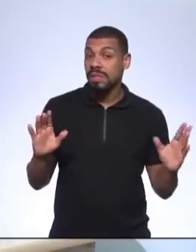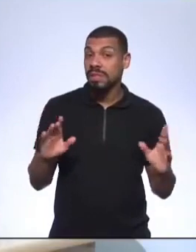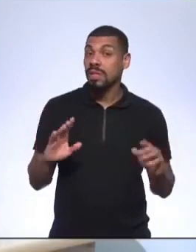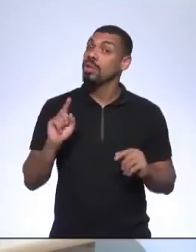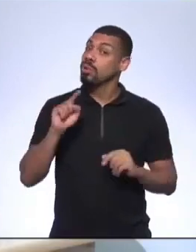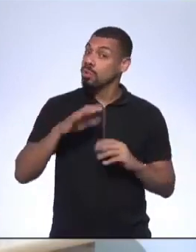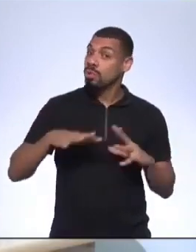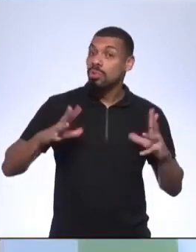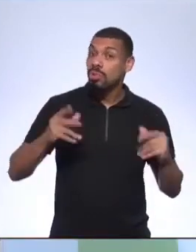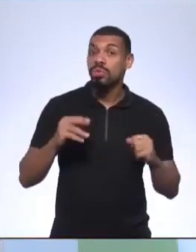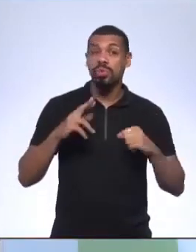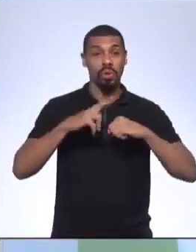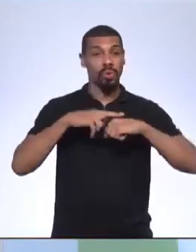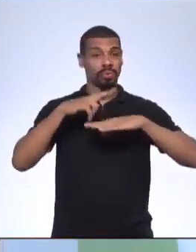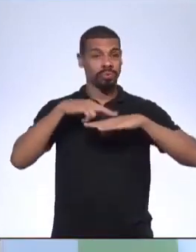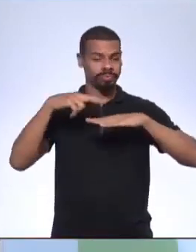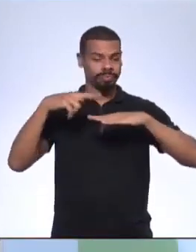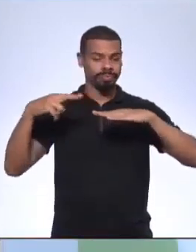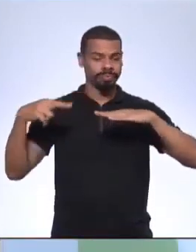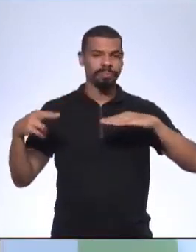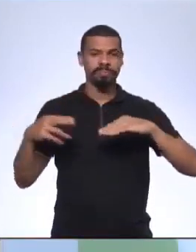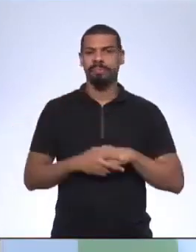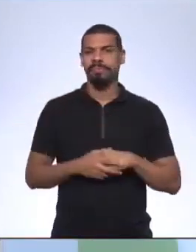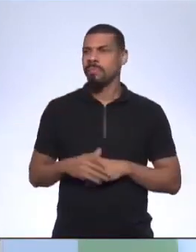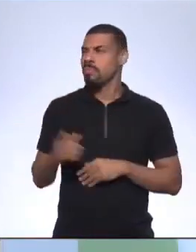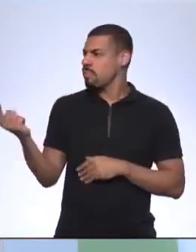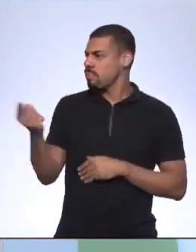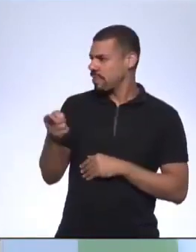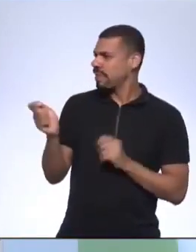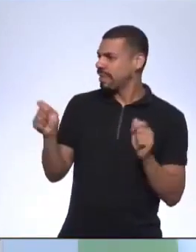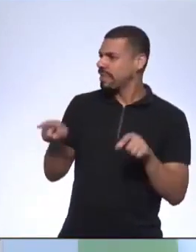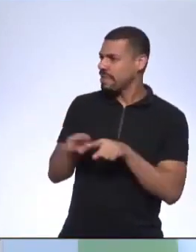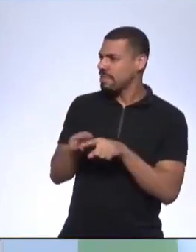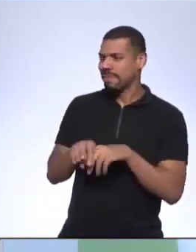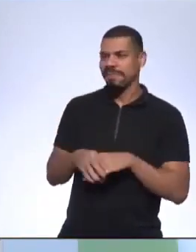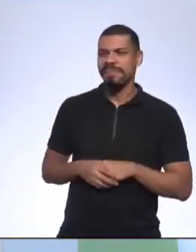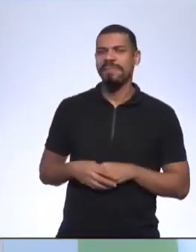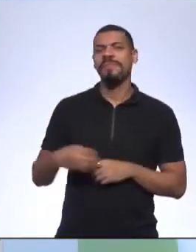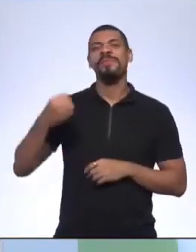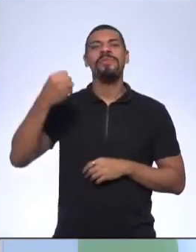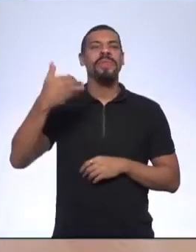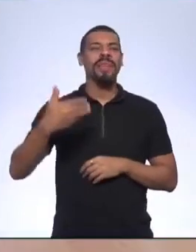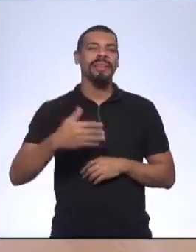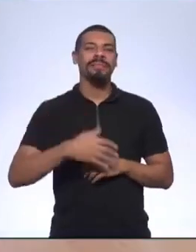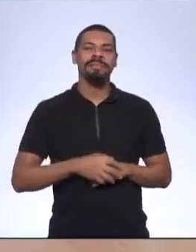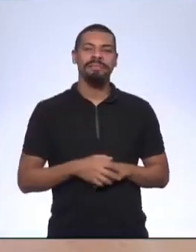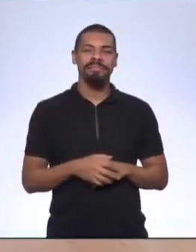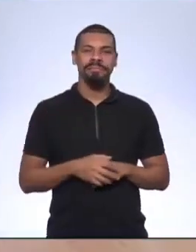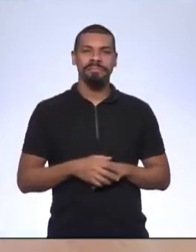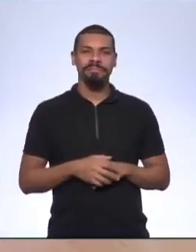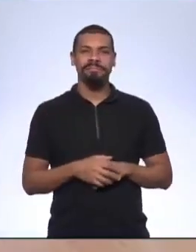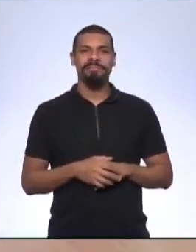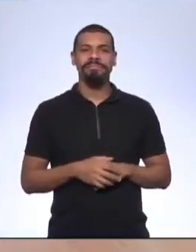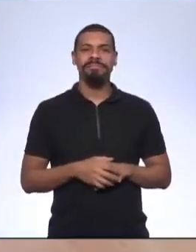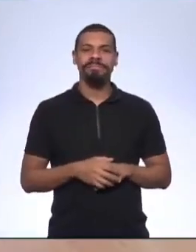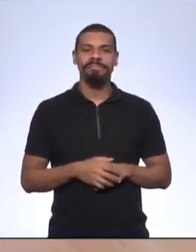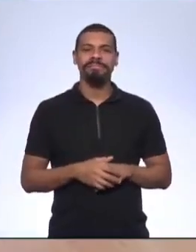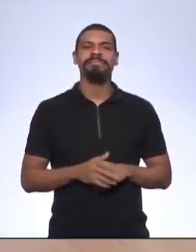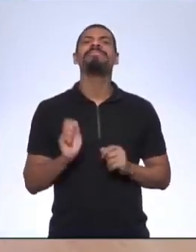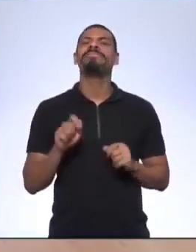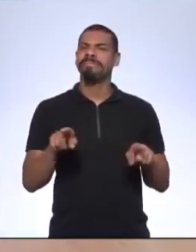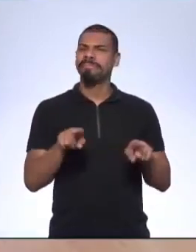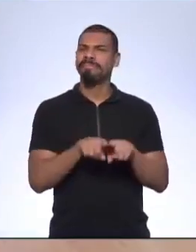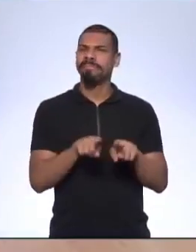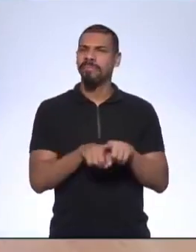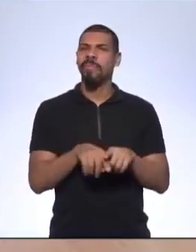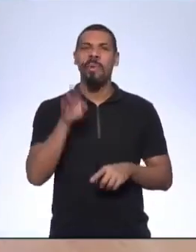ondas eletromagnéticas, né, Edjoel? Inclusive Perfeito. você que fez uma parceria aqui, Sim, falando um foi uma pouquinho parceria dessas com o professor ondas Fábio. Aliás, uma